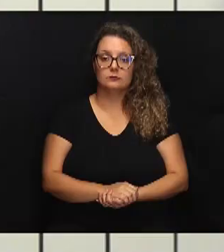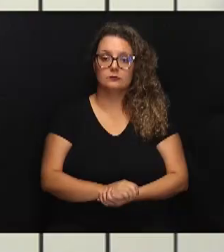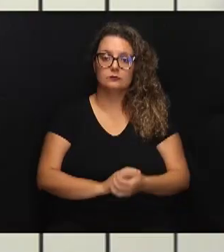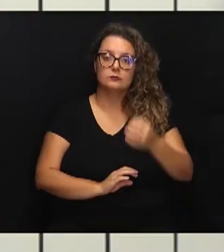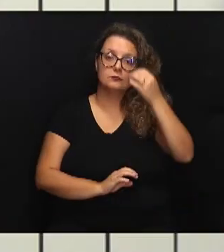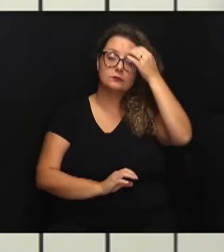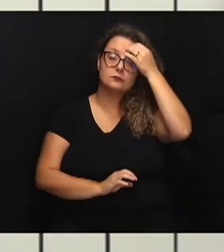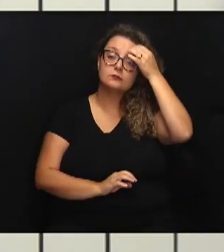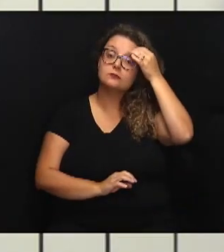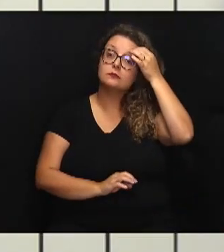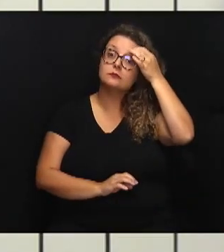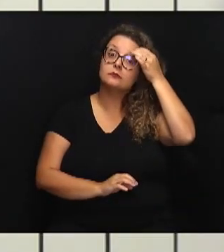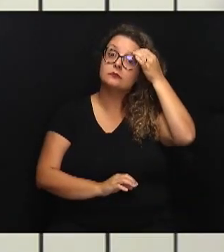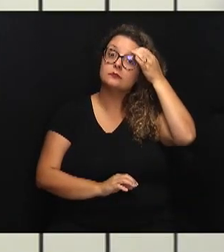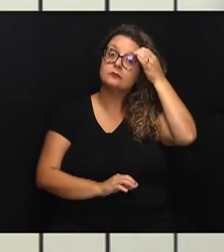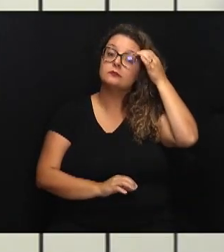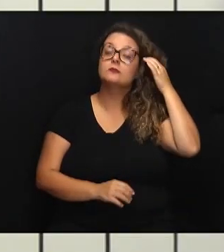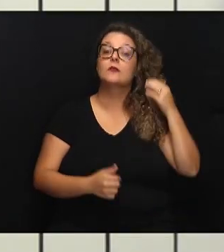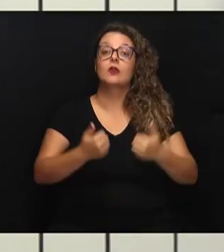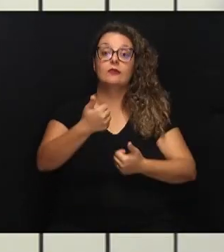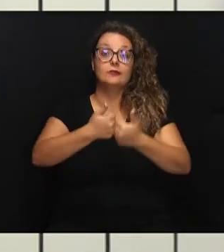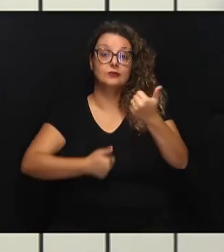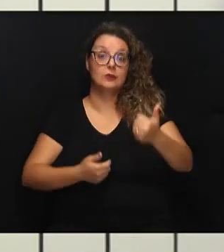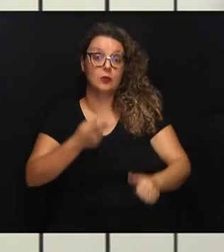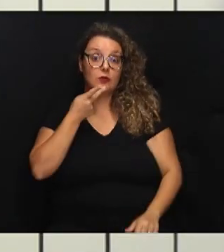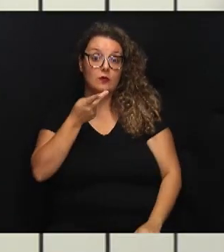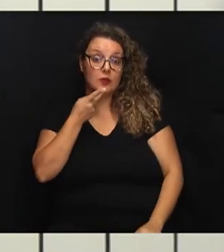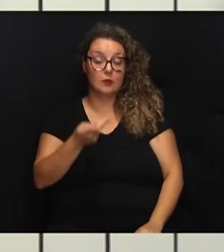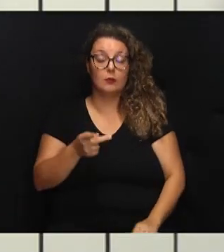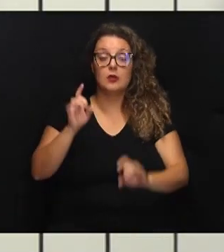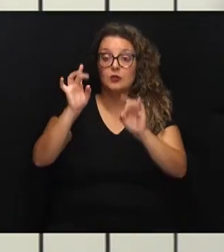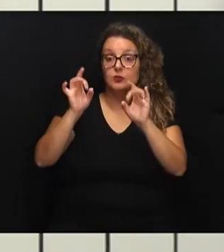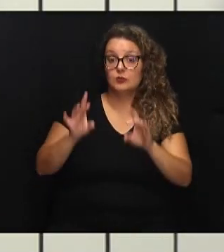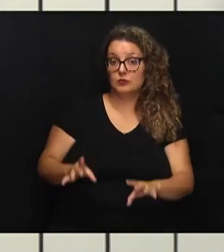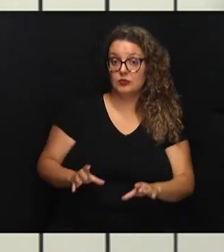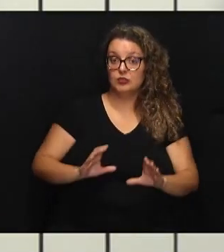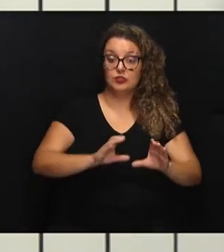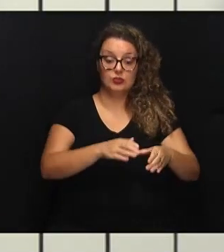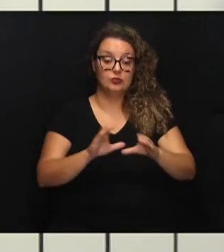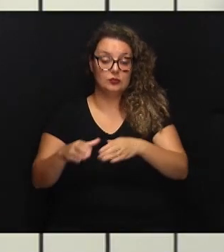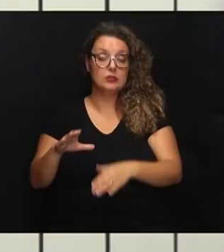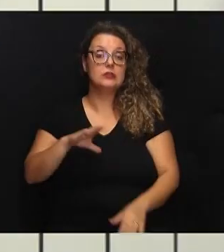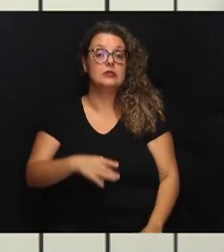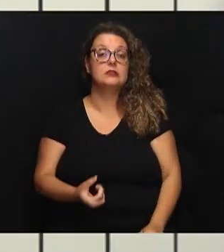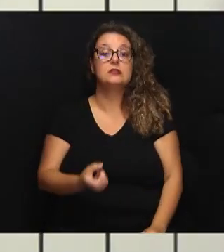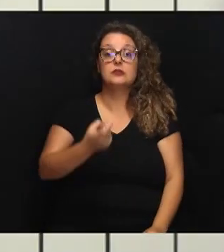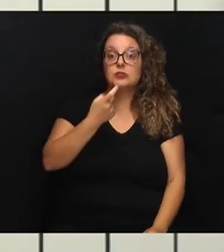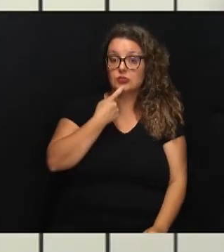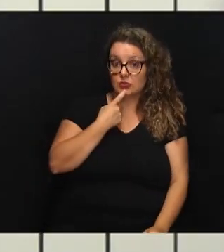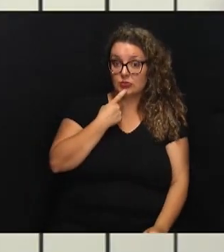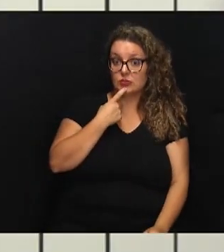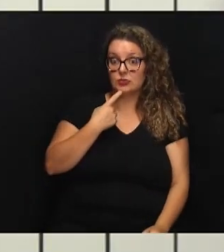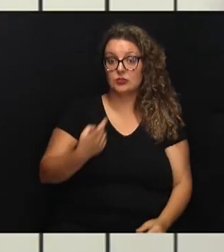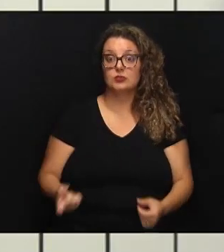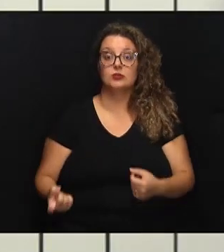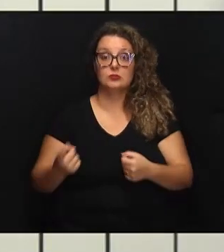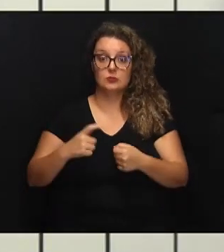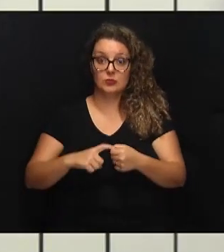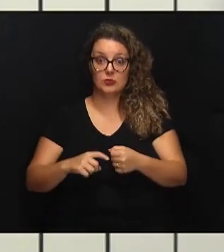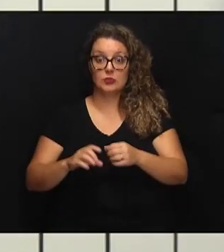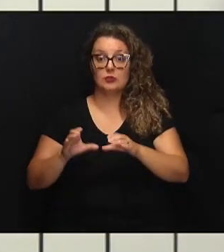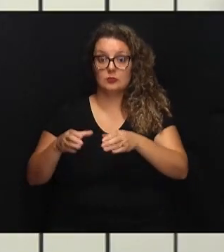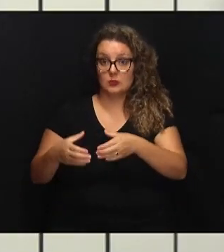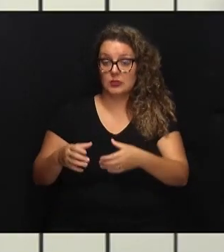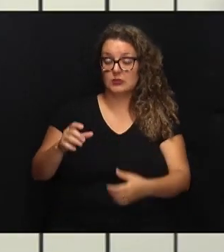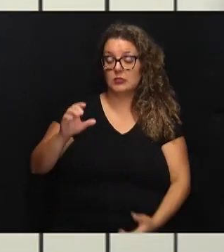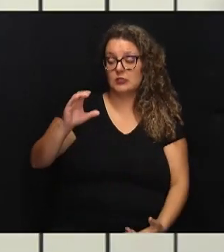Hoje a gente fala aqui de futebol, mas especialmente, claro, dos times de Campinas. De volta à Série C do